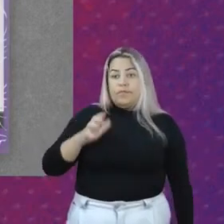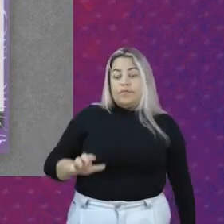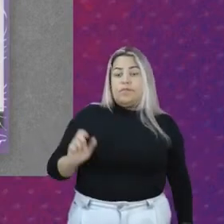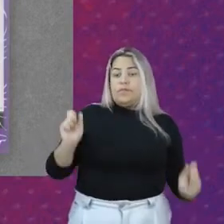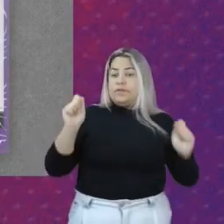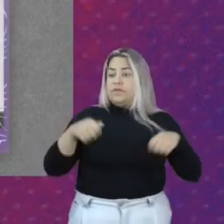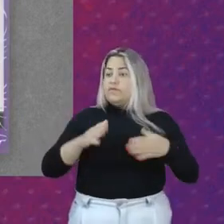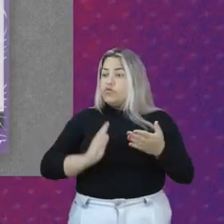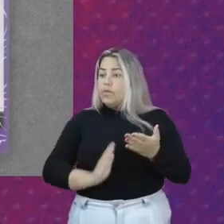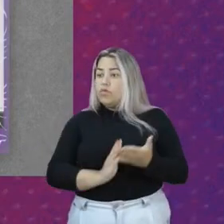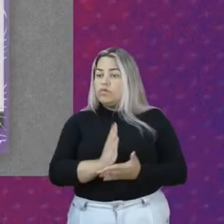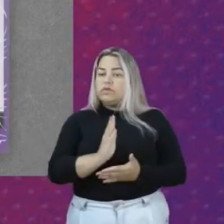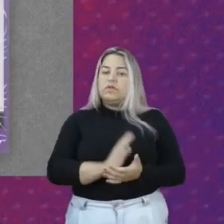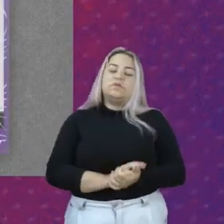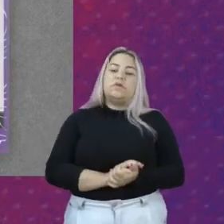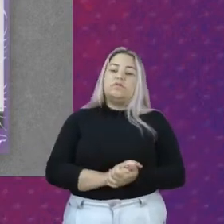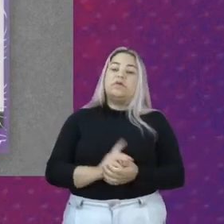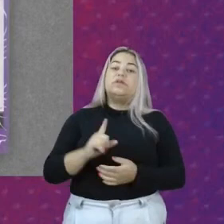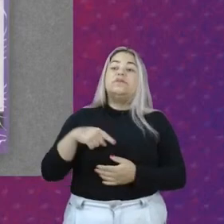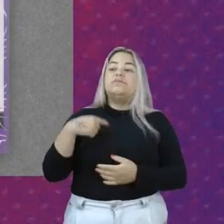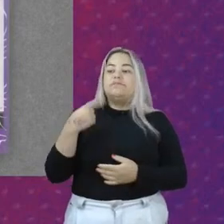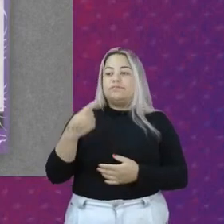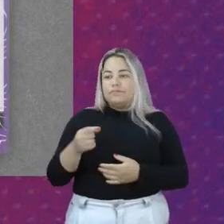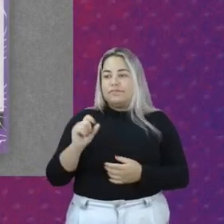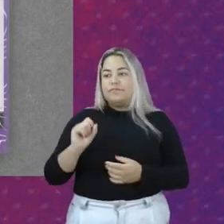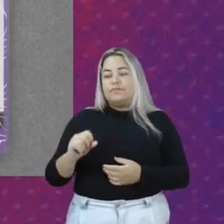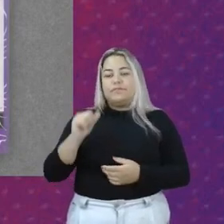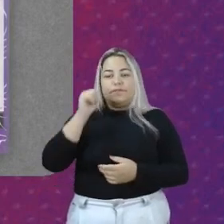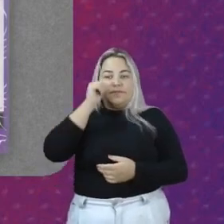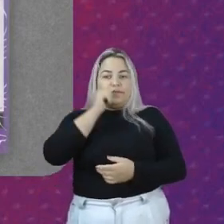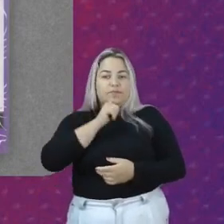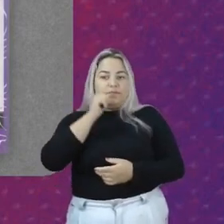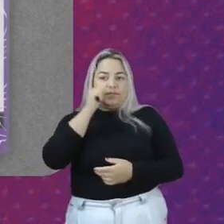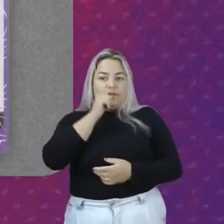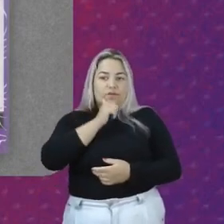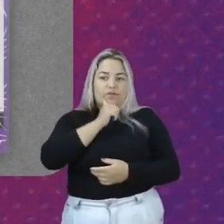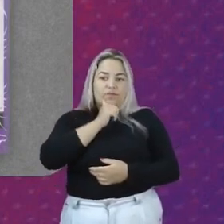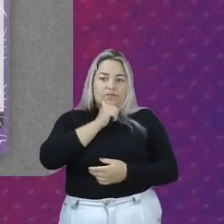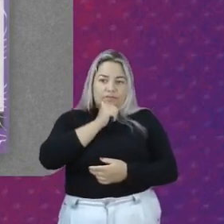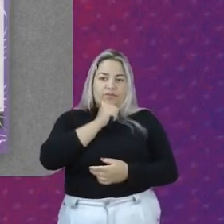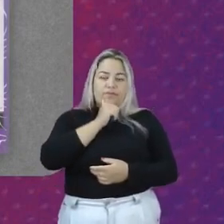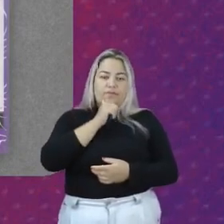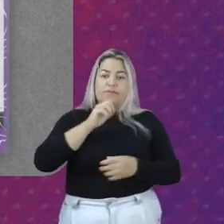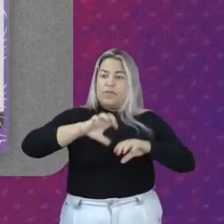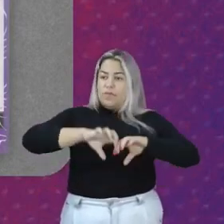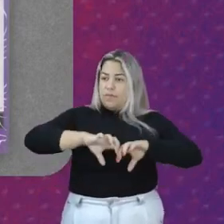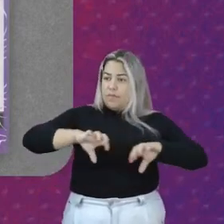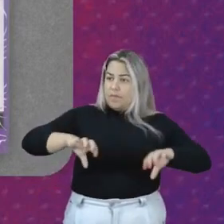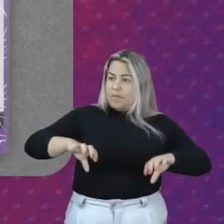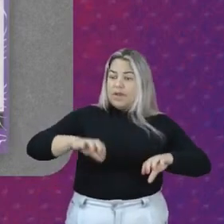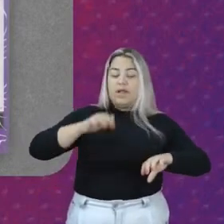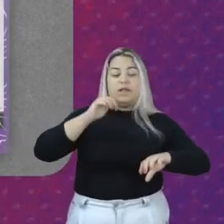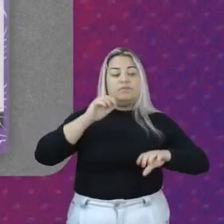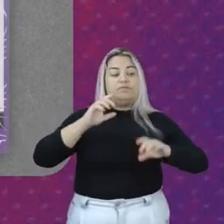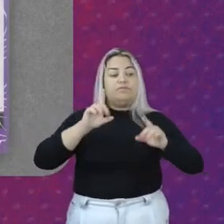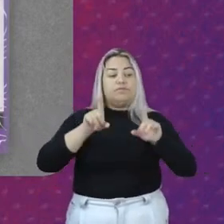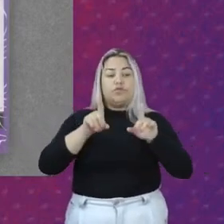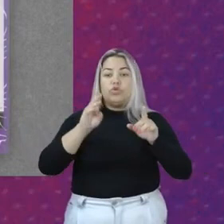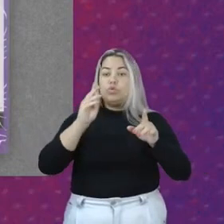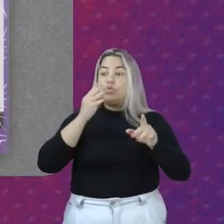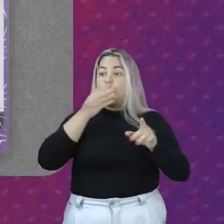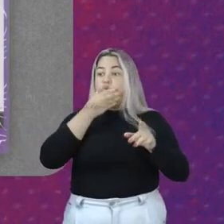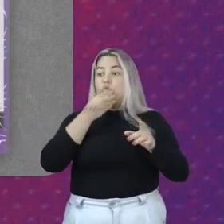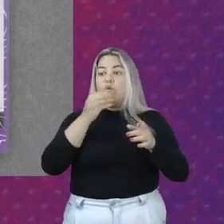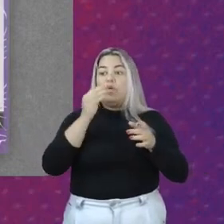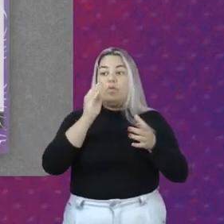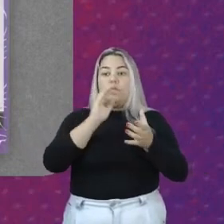de uma autorização. E depois, que a mulher que ela ousava, né, separar desse marido, que não